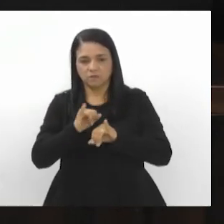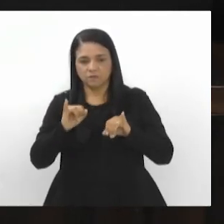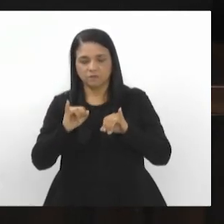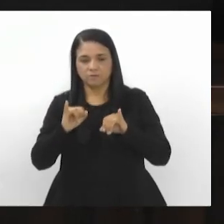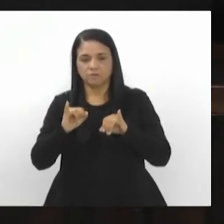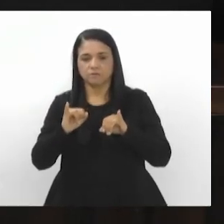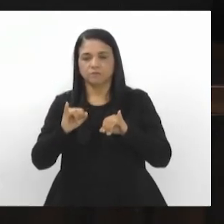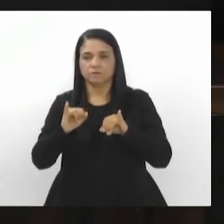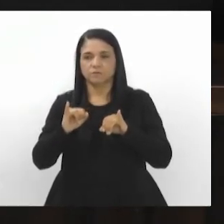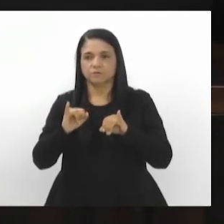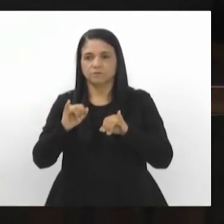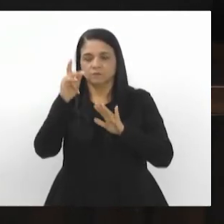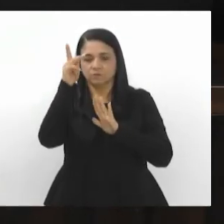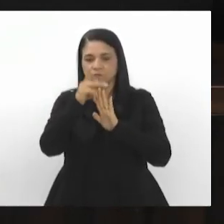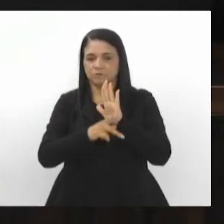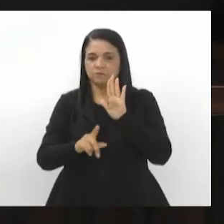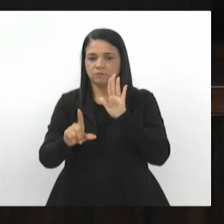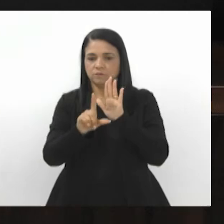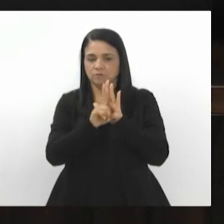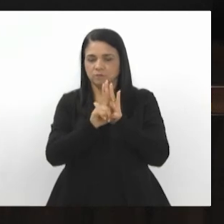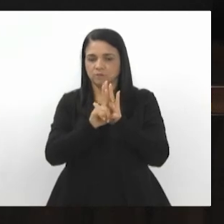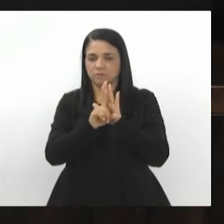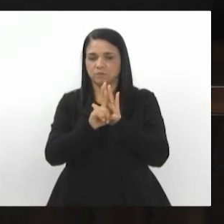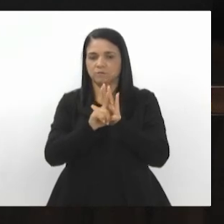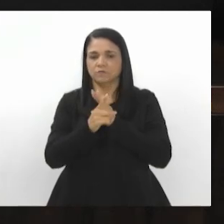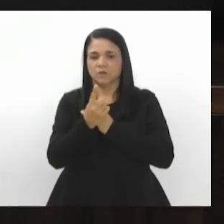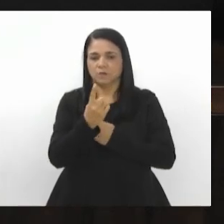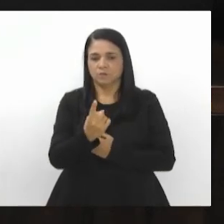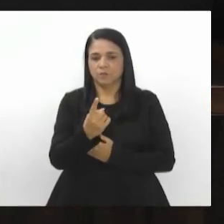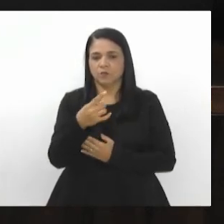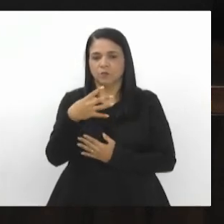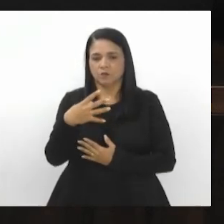Anuncio. Projeto de lei número